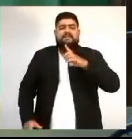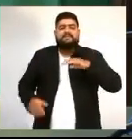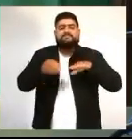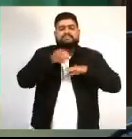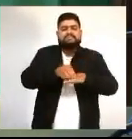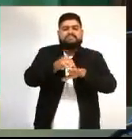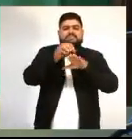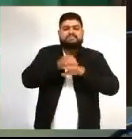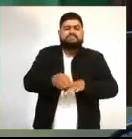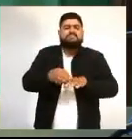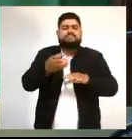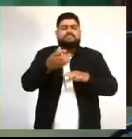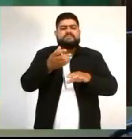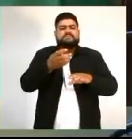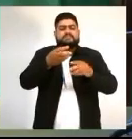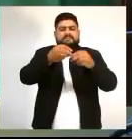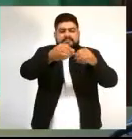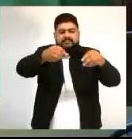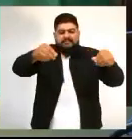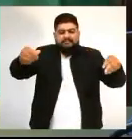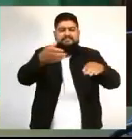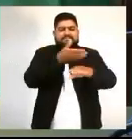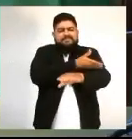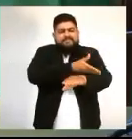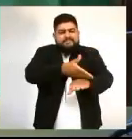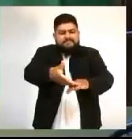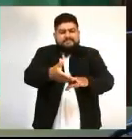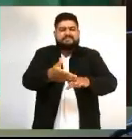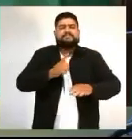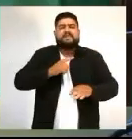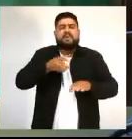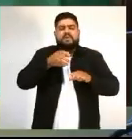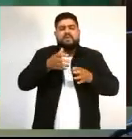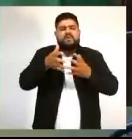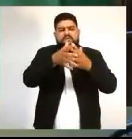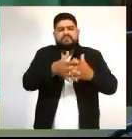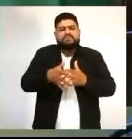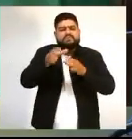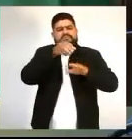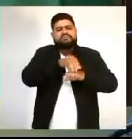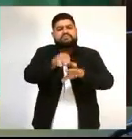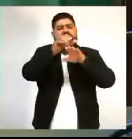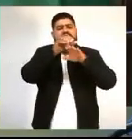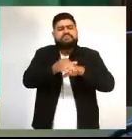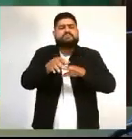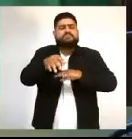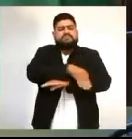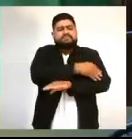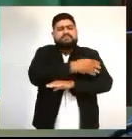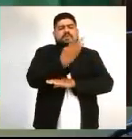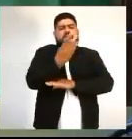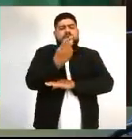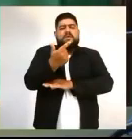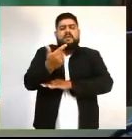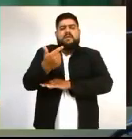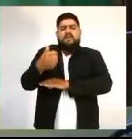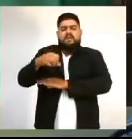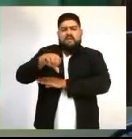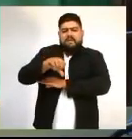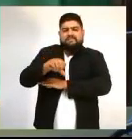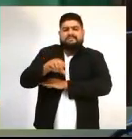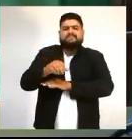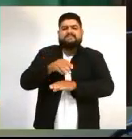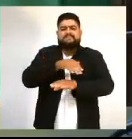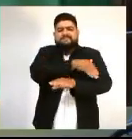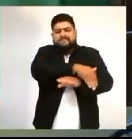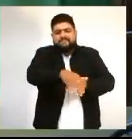de calcário, um trânsito muito grande de carretas, escoando calcário para 429, né? A linha 0, o DR de Alvorada